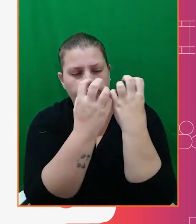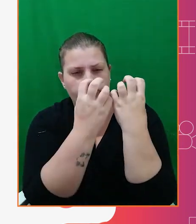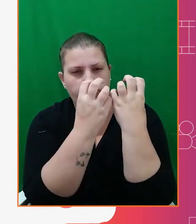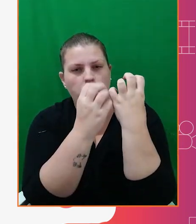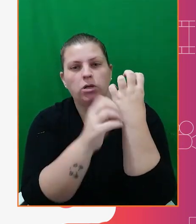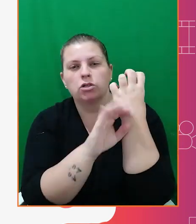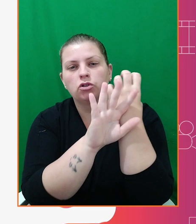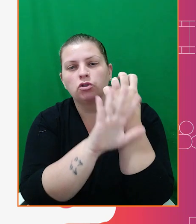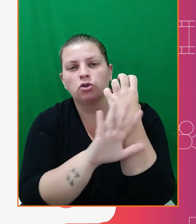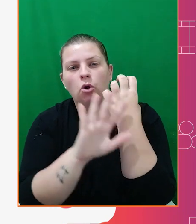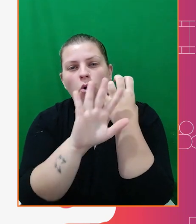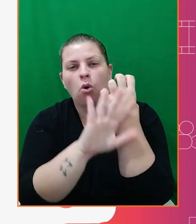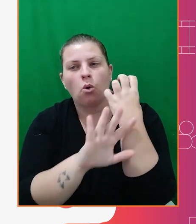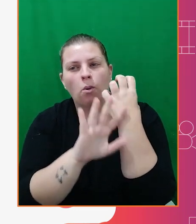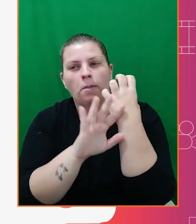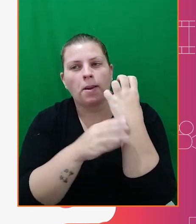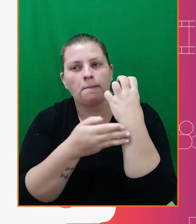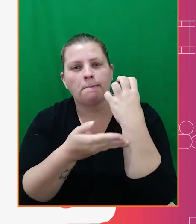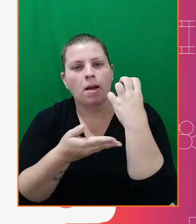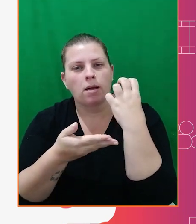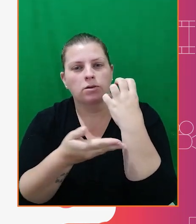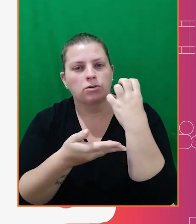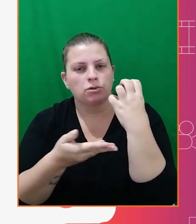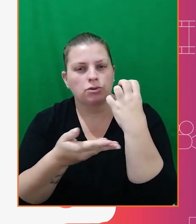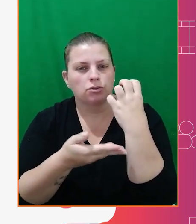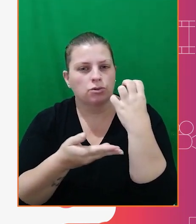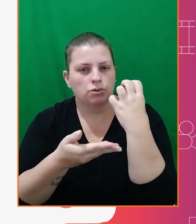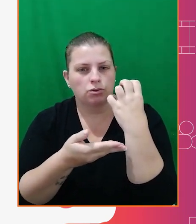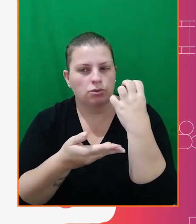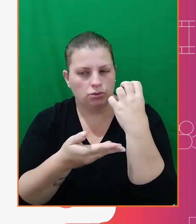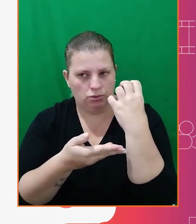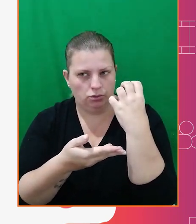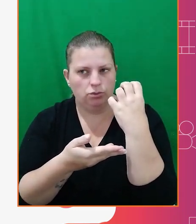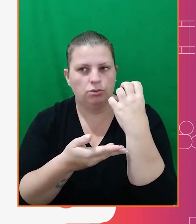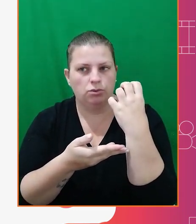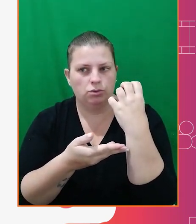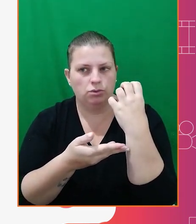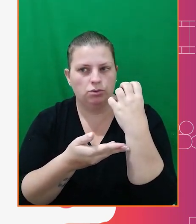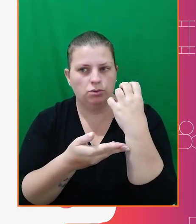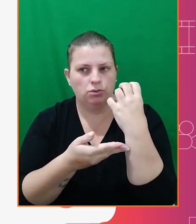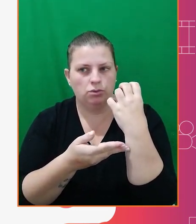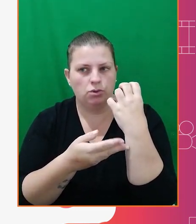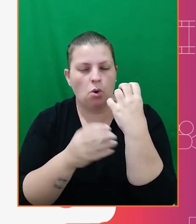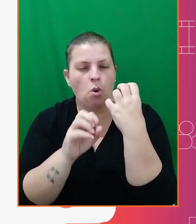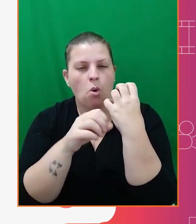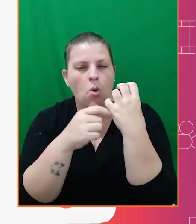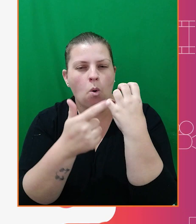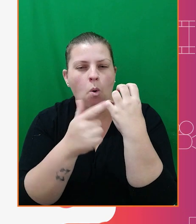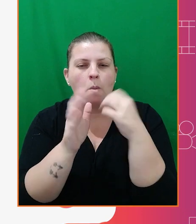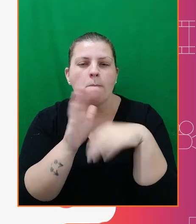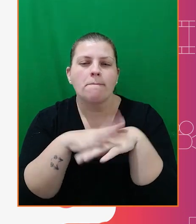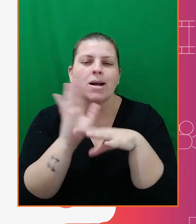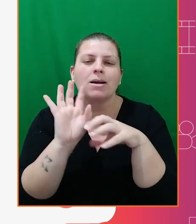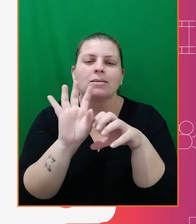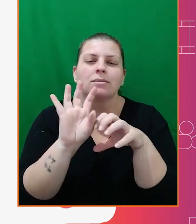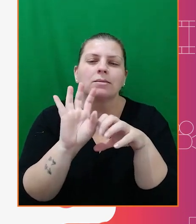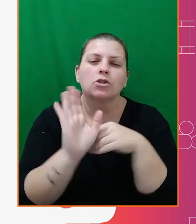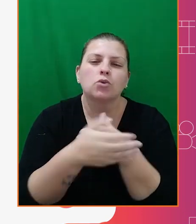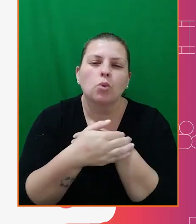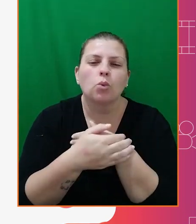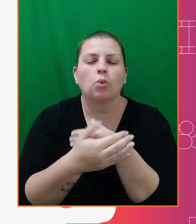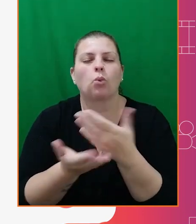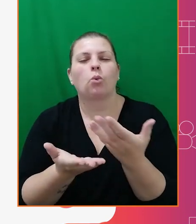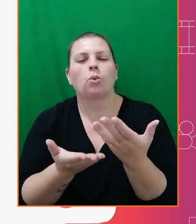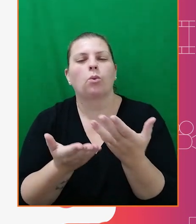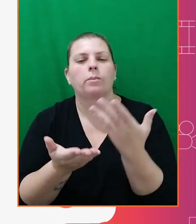de baixo do desenho, ou em partes que estão mais escondidas, que seriam as